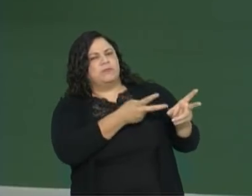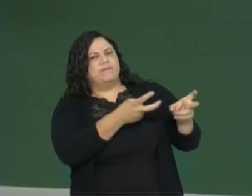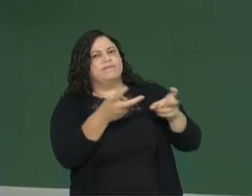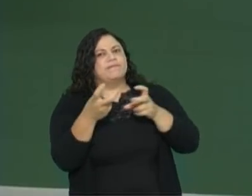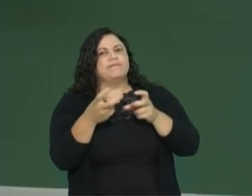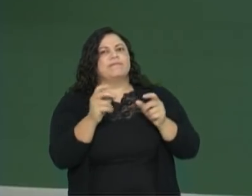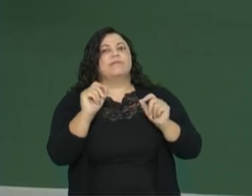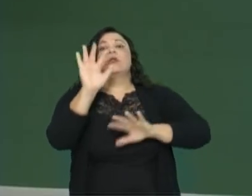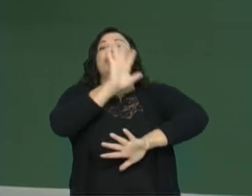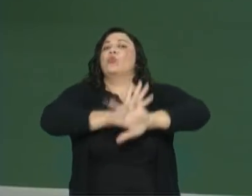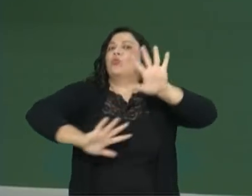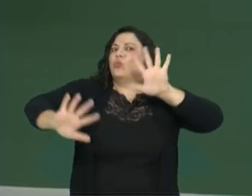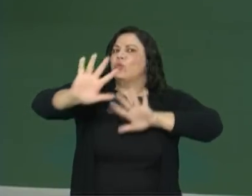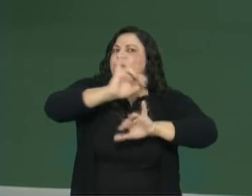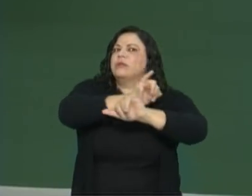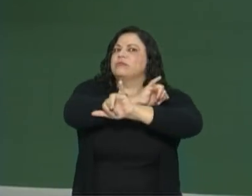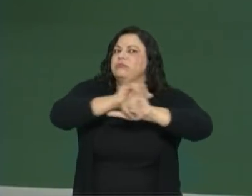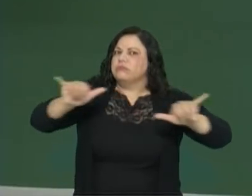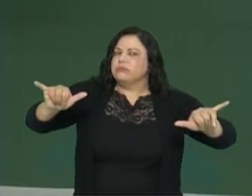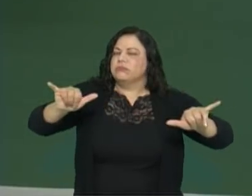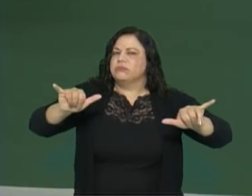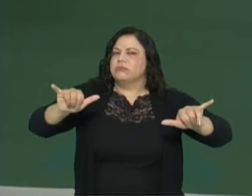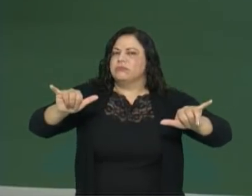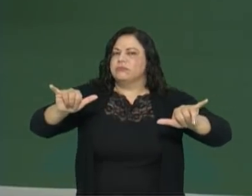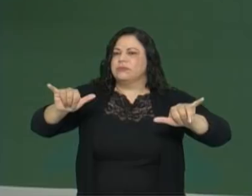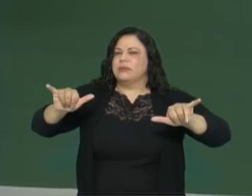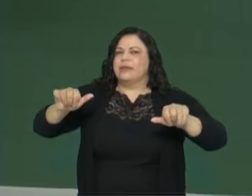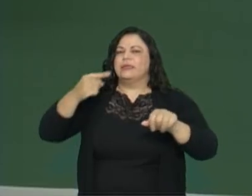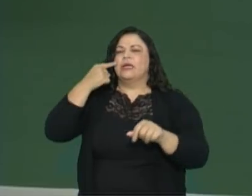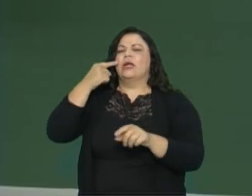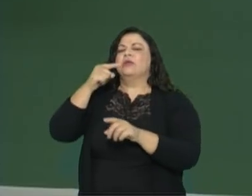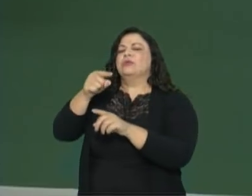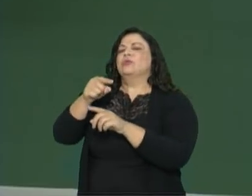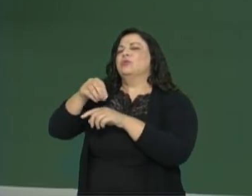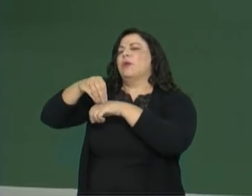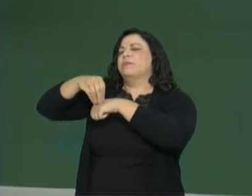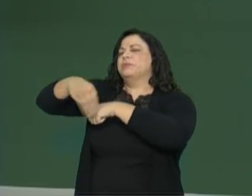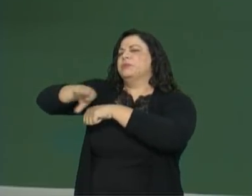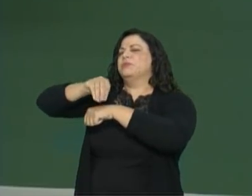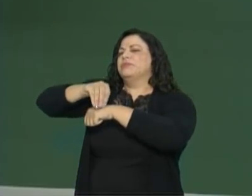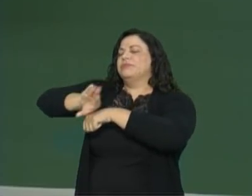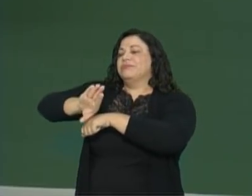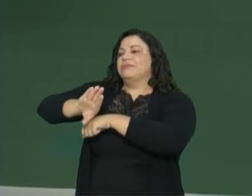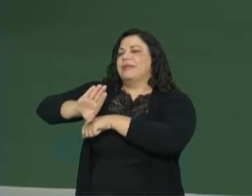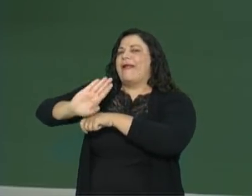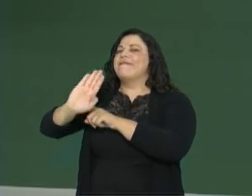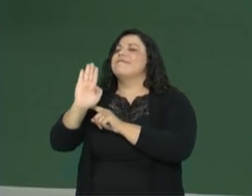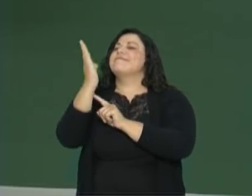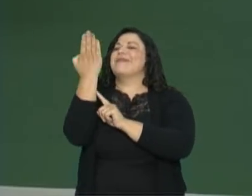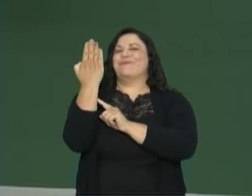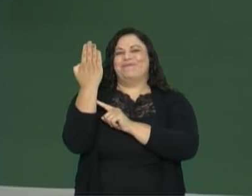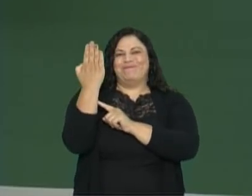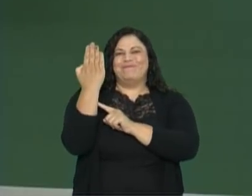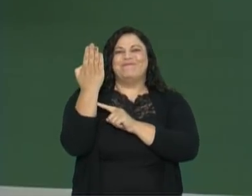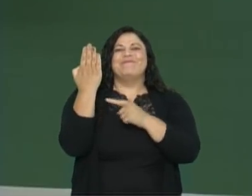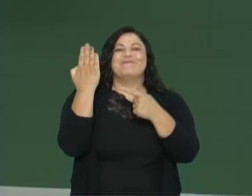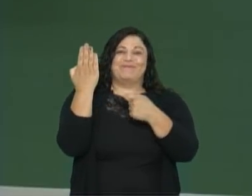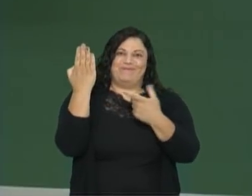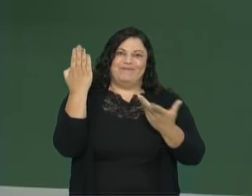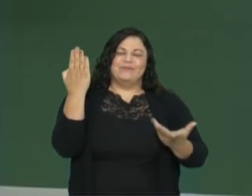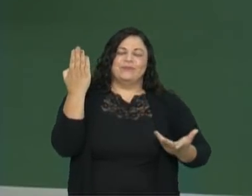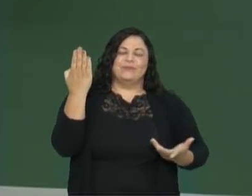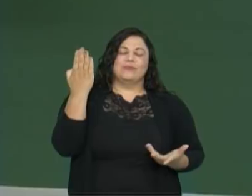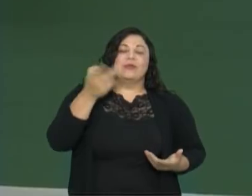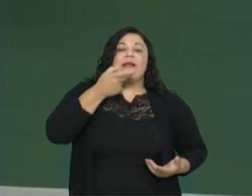vezes elas são feitas com o intuito de propagar uma mensagem falsa. Tá bom?